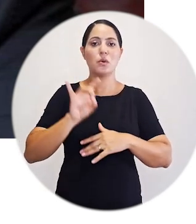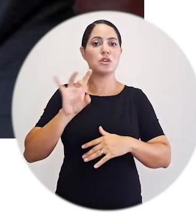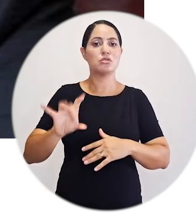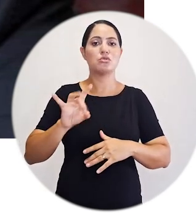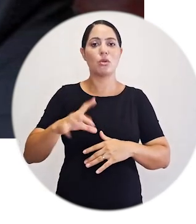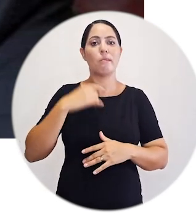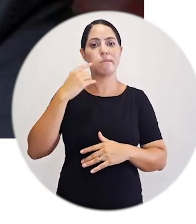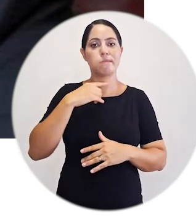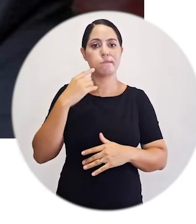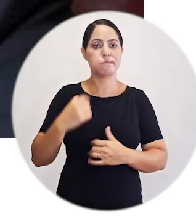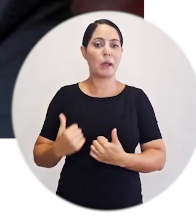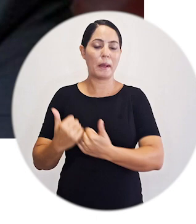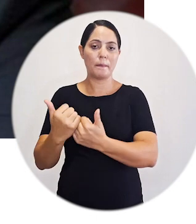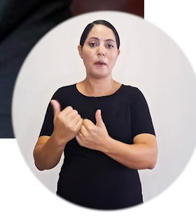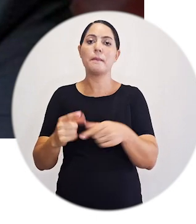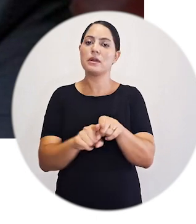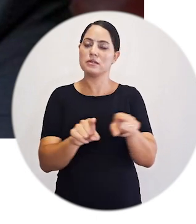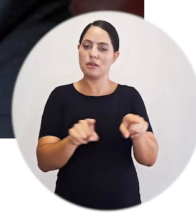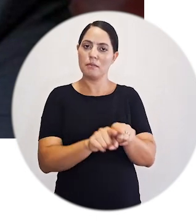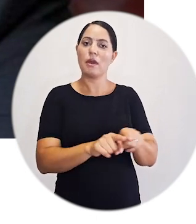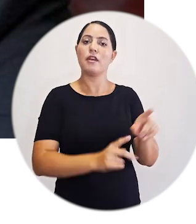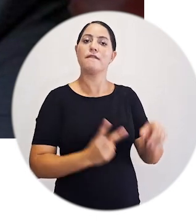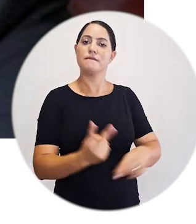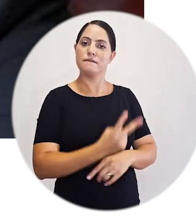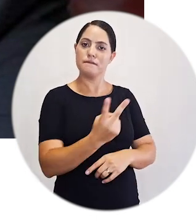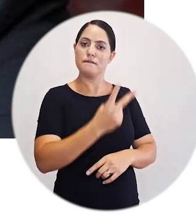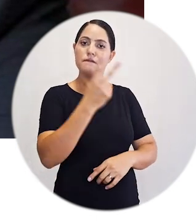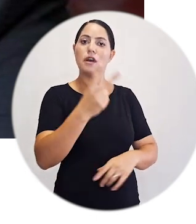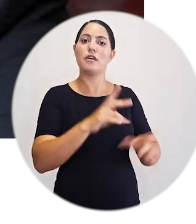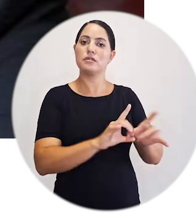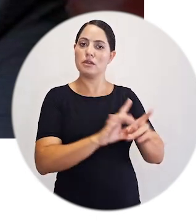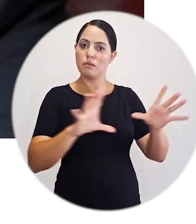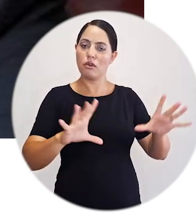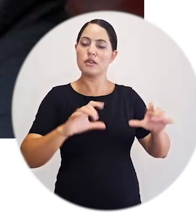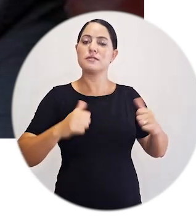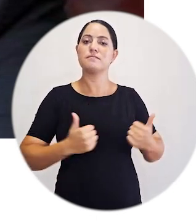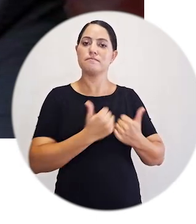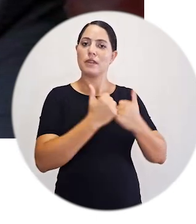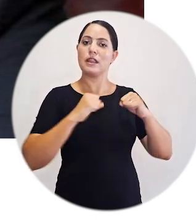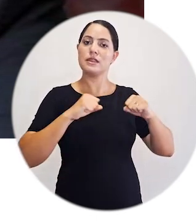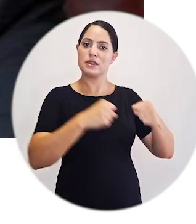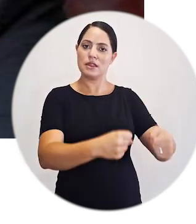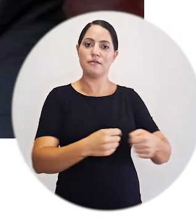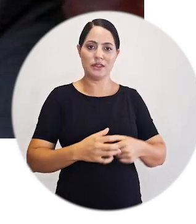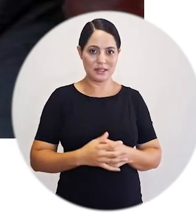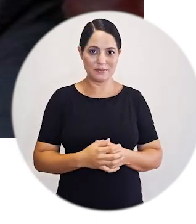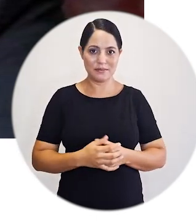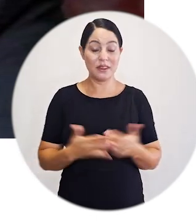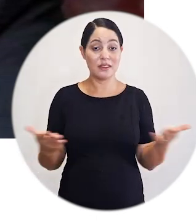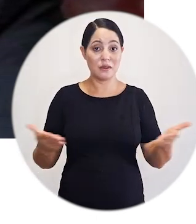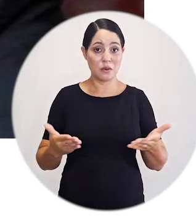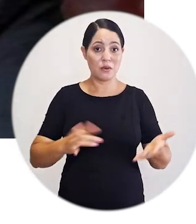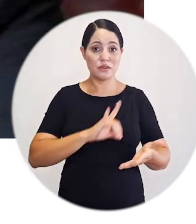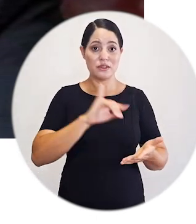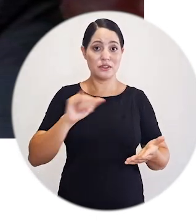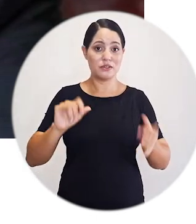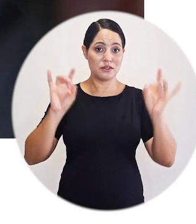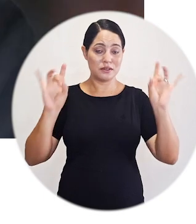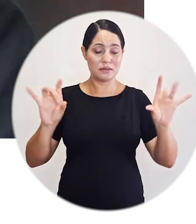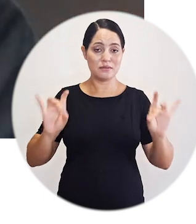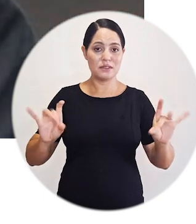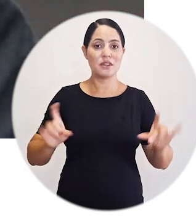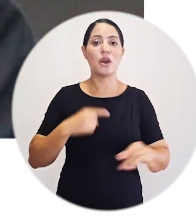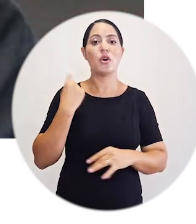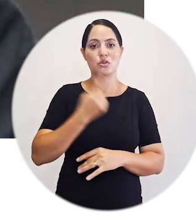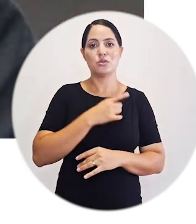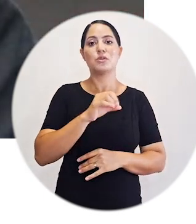da advocacia, mas também uma fortaleza em defesa dos valores que sustentam a democracia. Nesta data especial, reiteram o